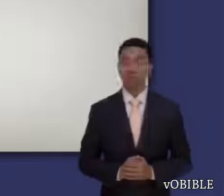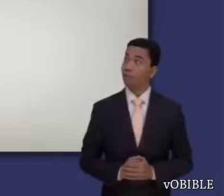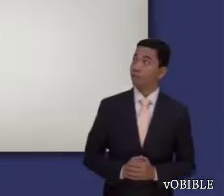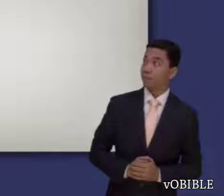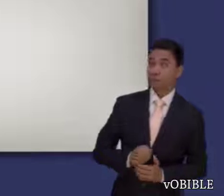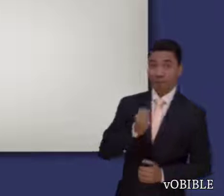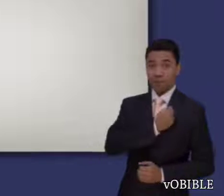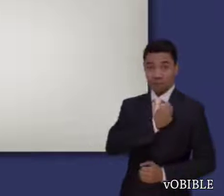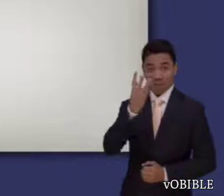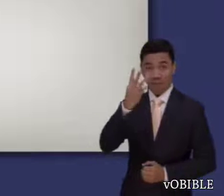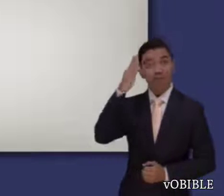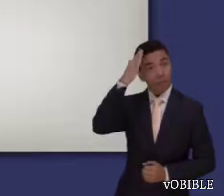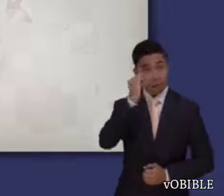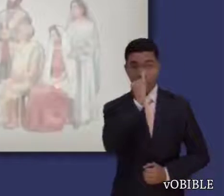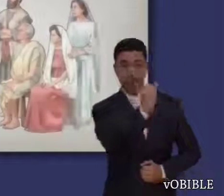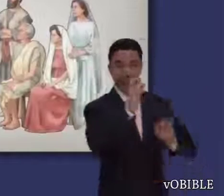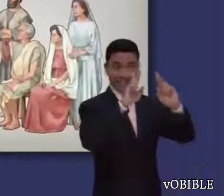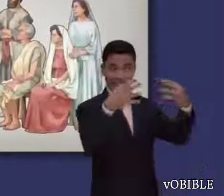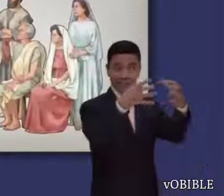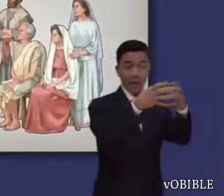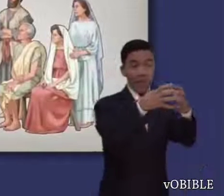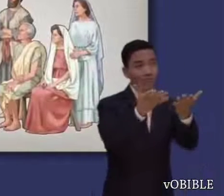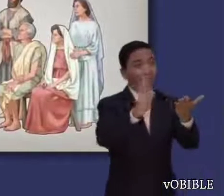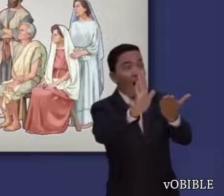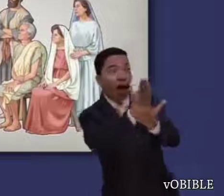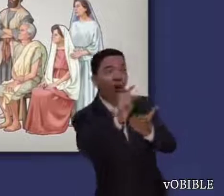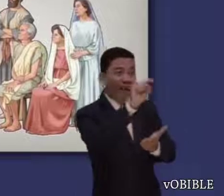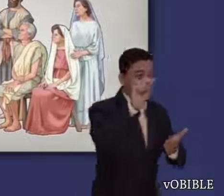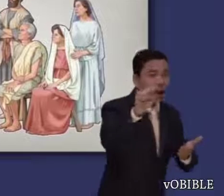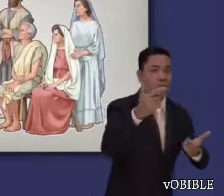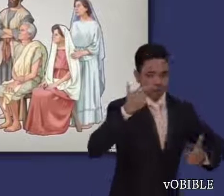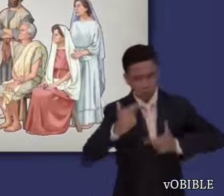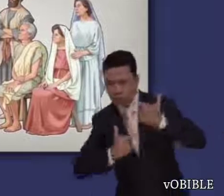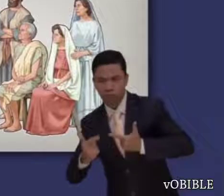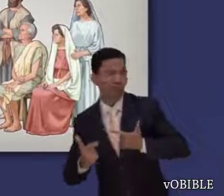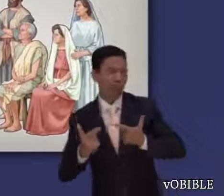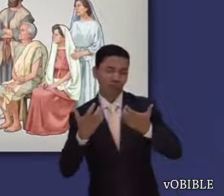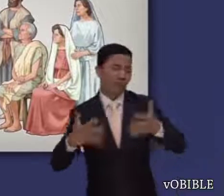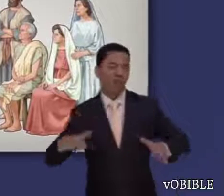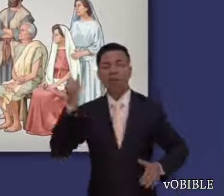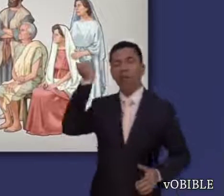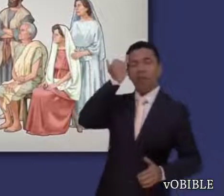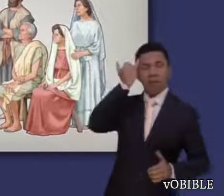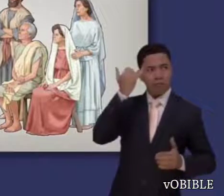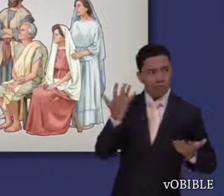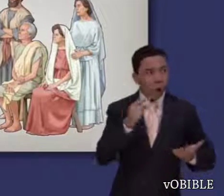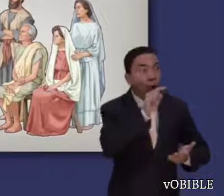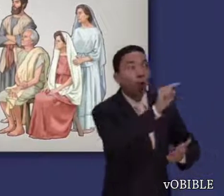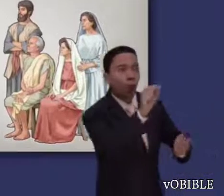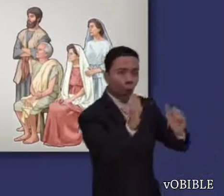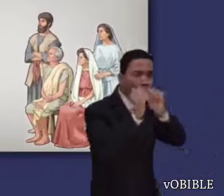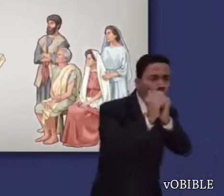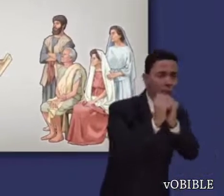No capítulo 3, Paulo aconselha os irmãos a tomar nota e parar de se associar com alguns da congregação